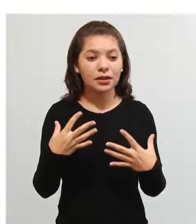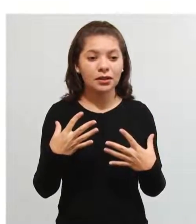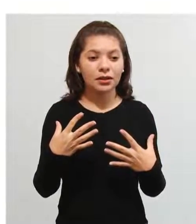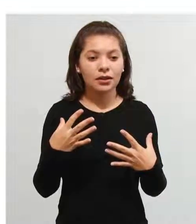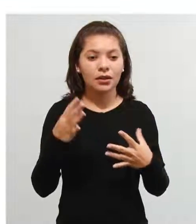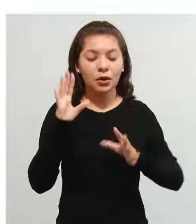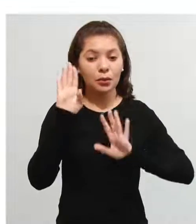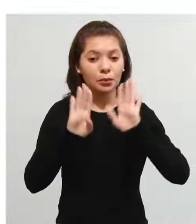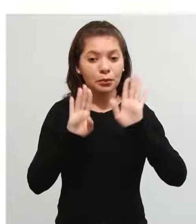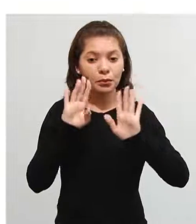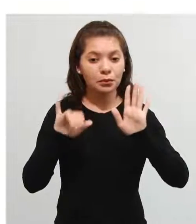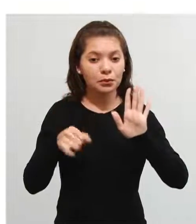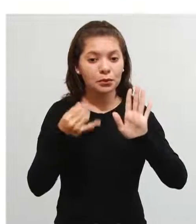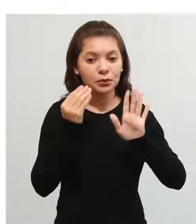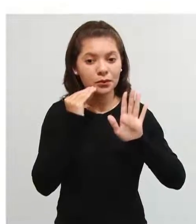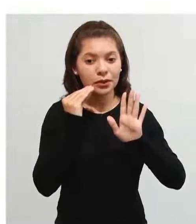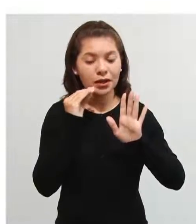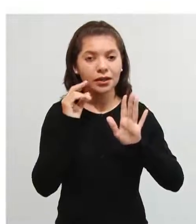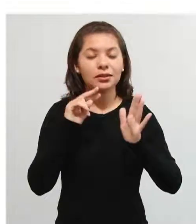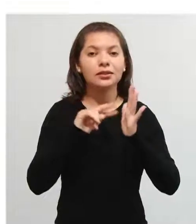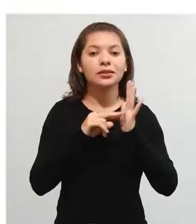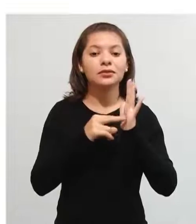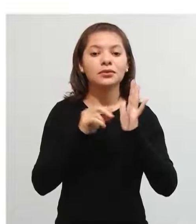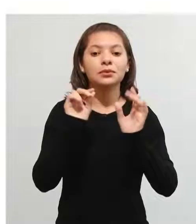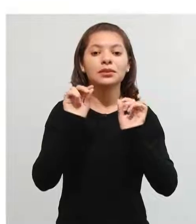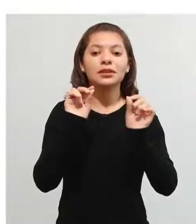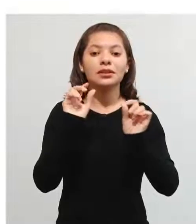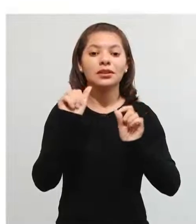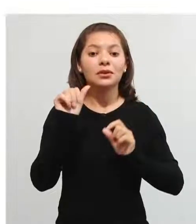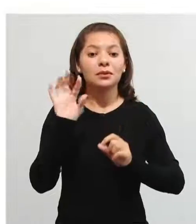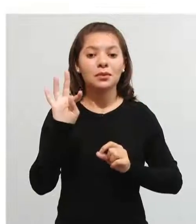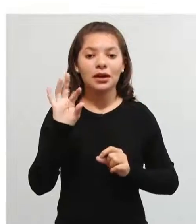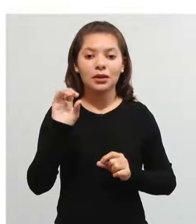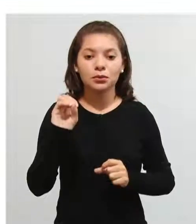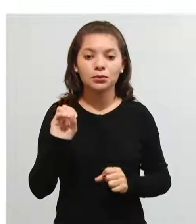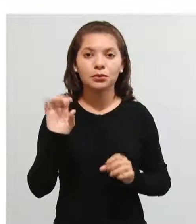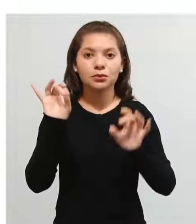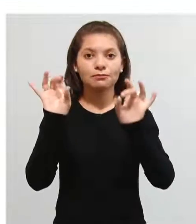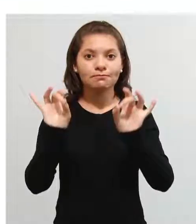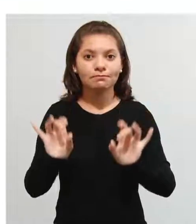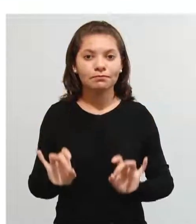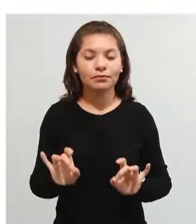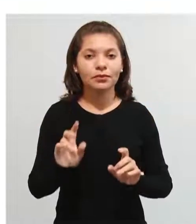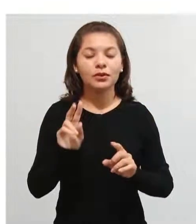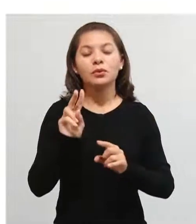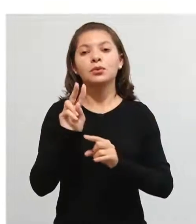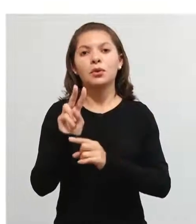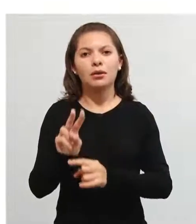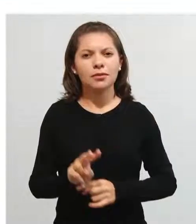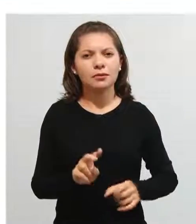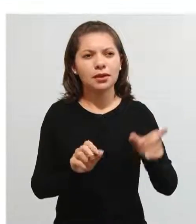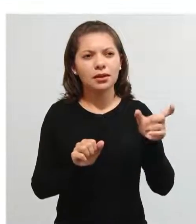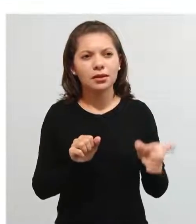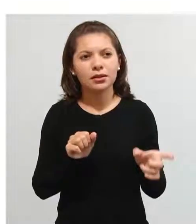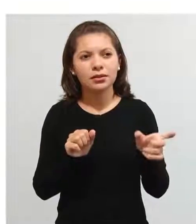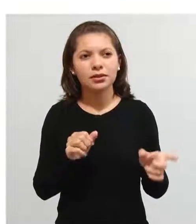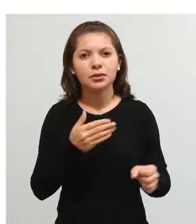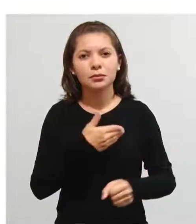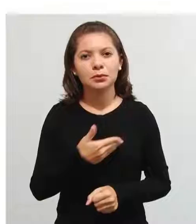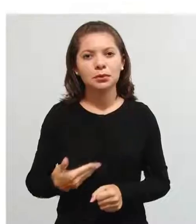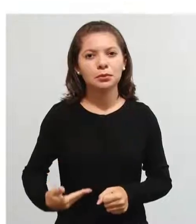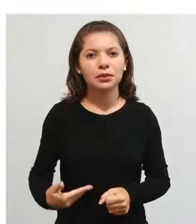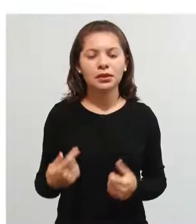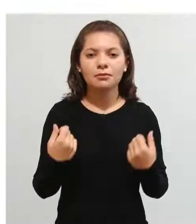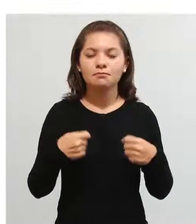conveniência ou oportunidade, que são ali relacionados aos atos discricionários, o agente público ele tem ali condições